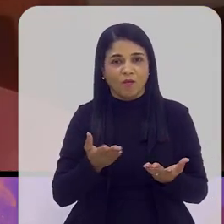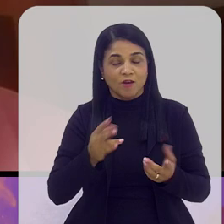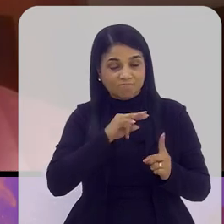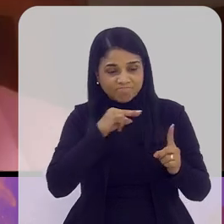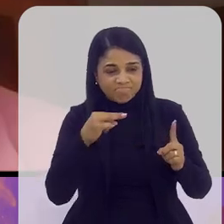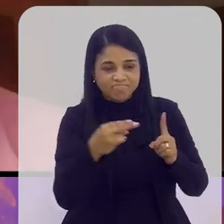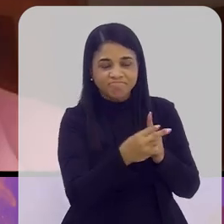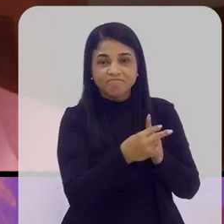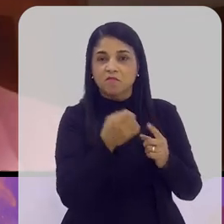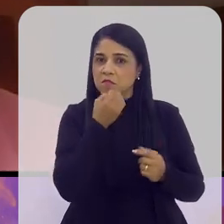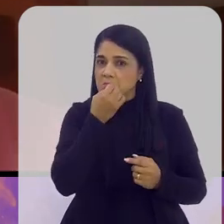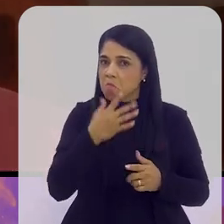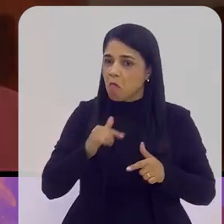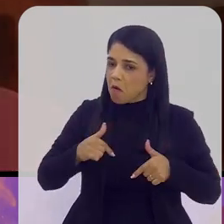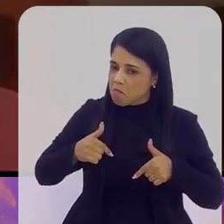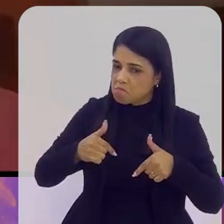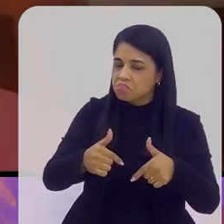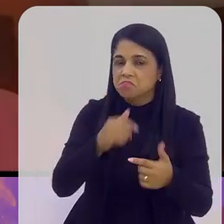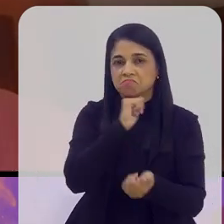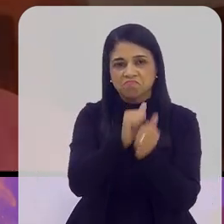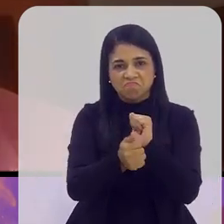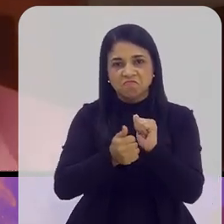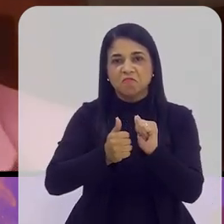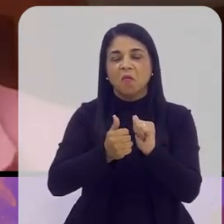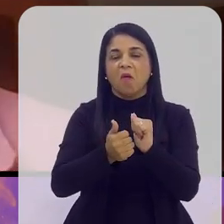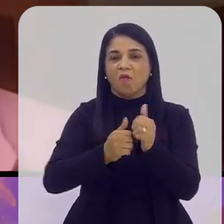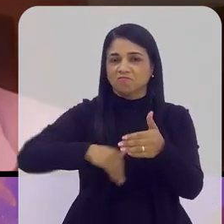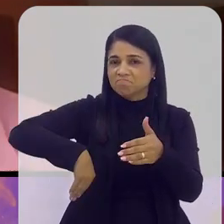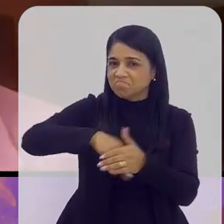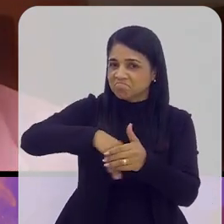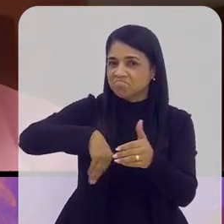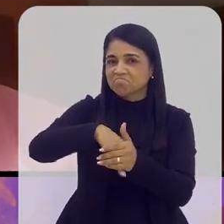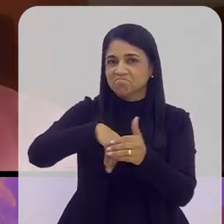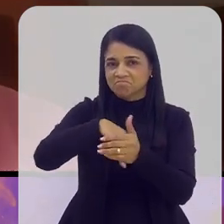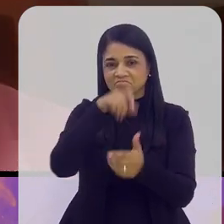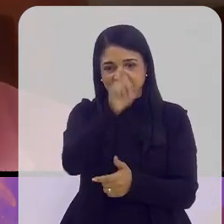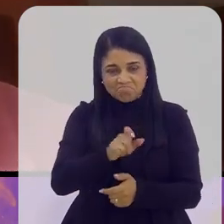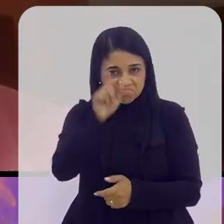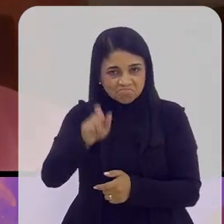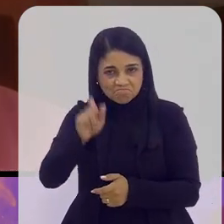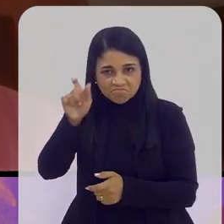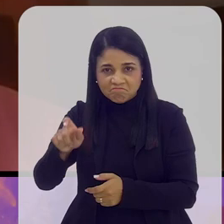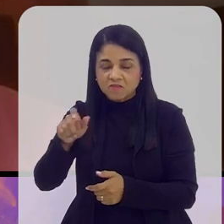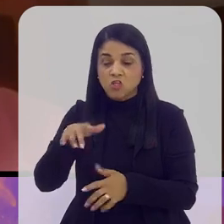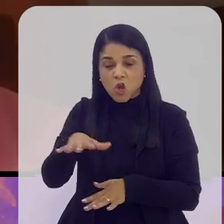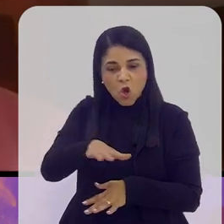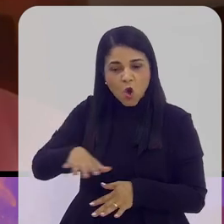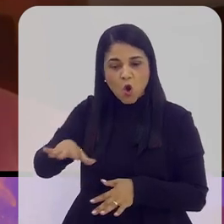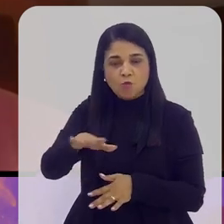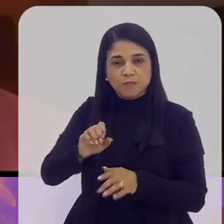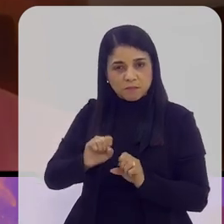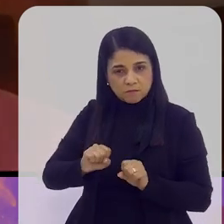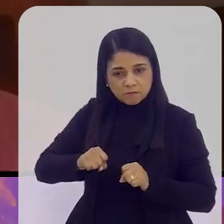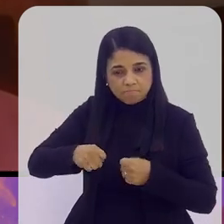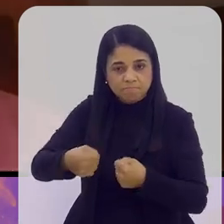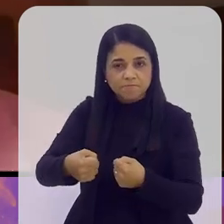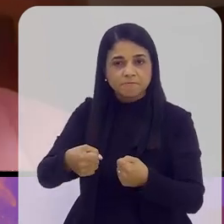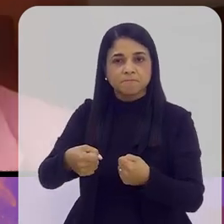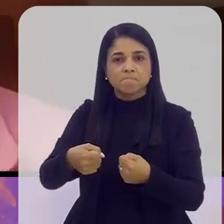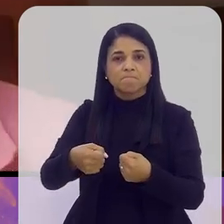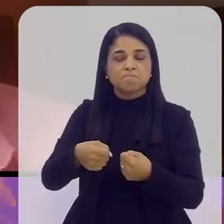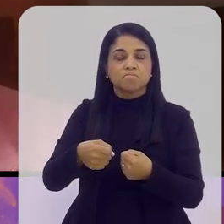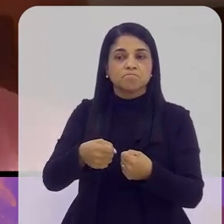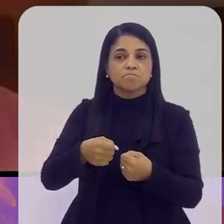virtuosidade, né? Porque o Brasil tem muitos bons atacantes, o Brasil tem muitos bons jogadores de ocupação do setor